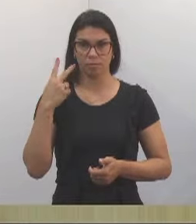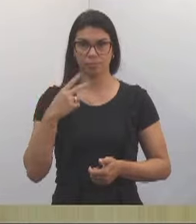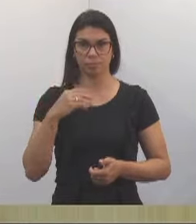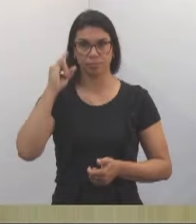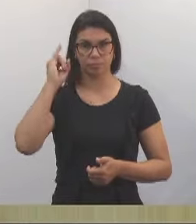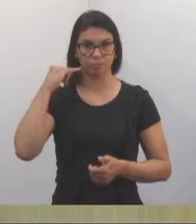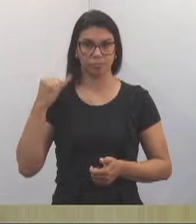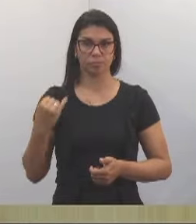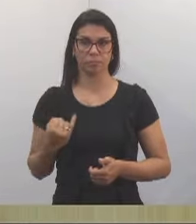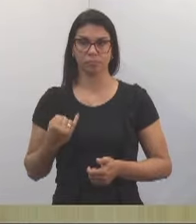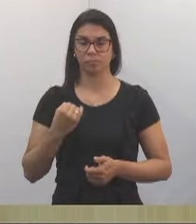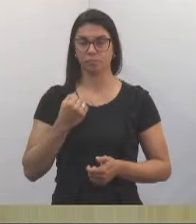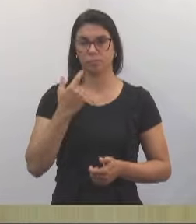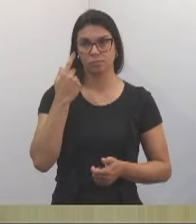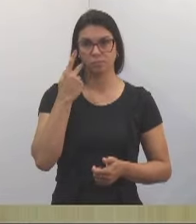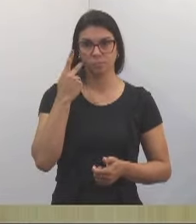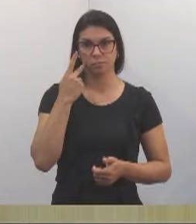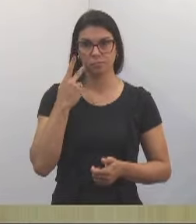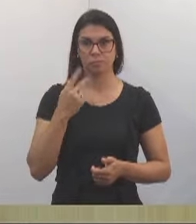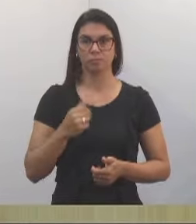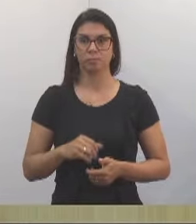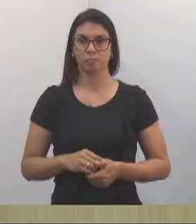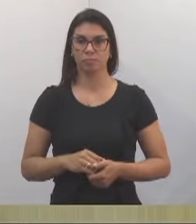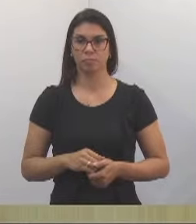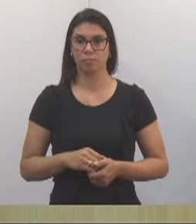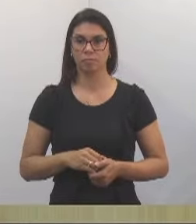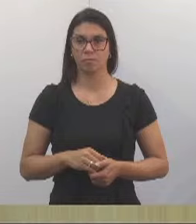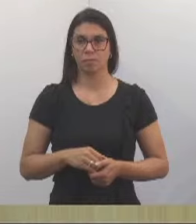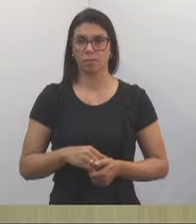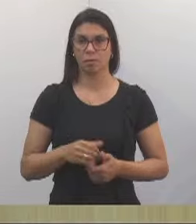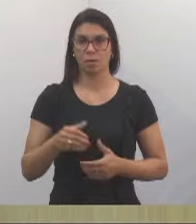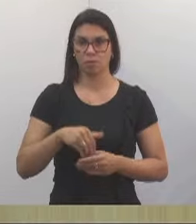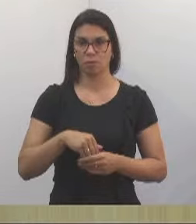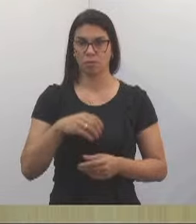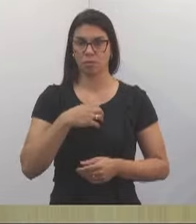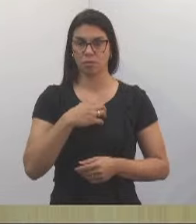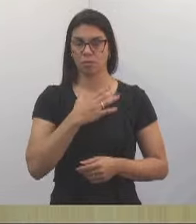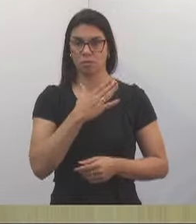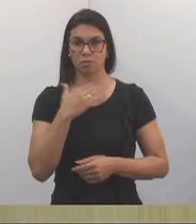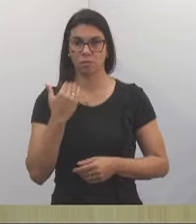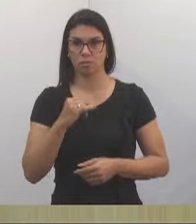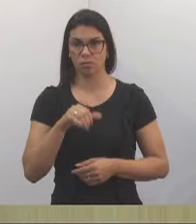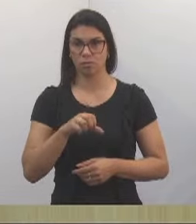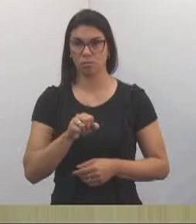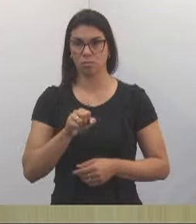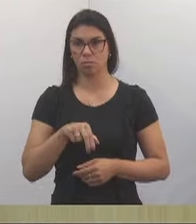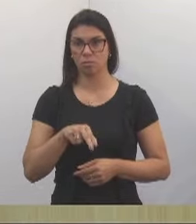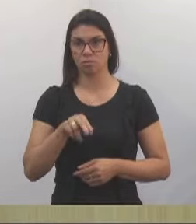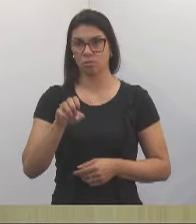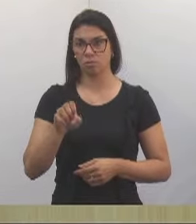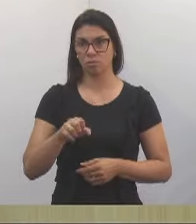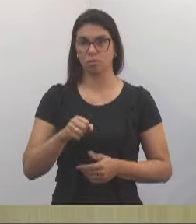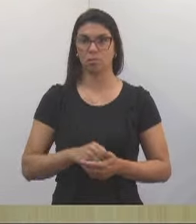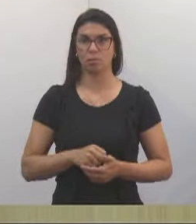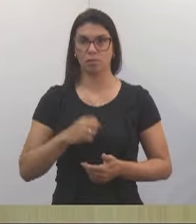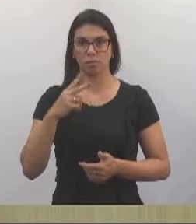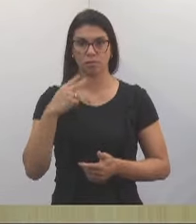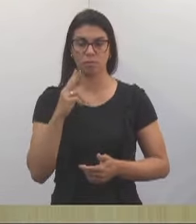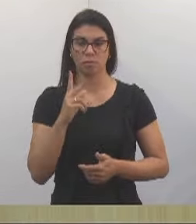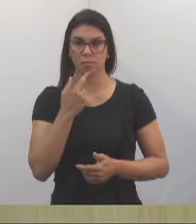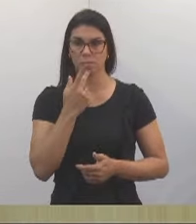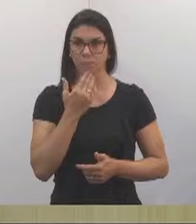Juliana da Fênix, Paulinho do Esporte. Voto de pesar pelo falecimento de Josué Santana Costa. Voto formulado pelo vereador